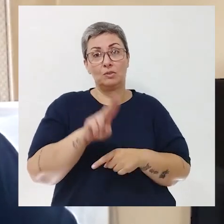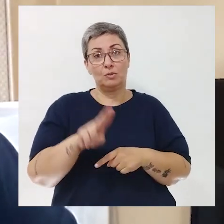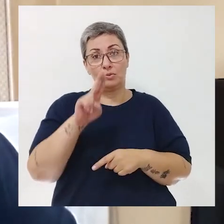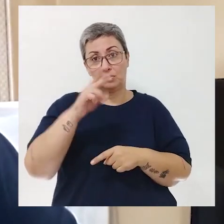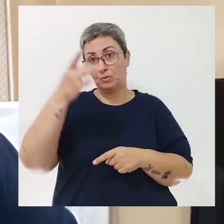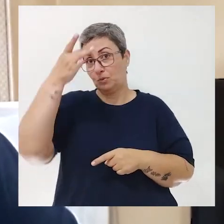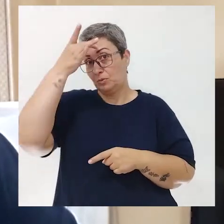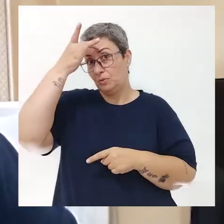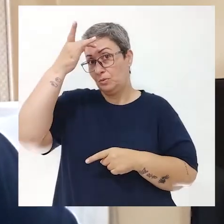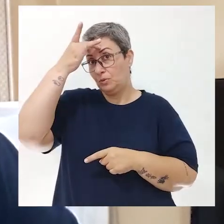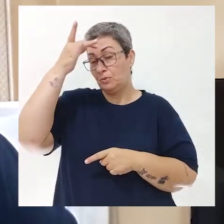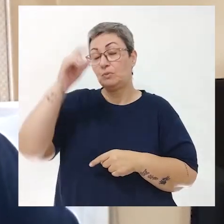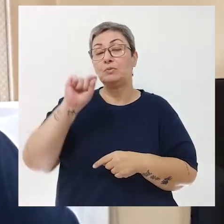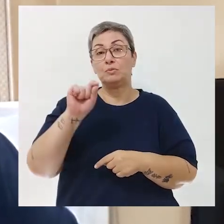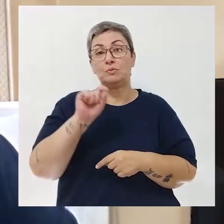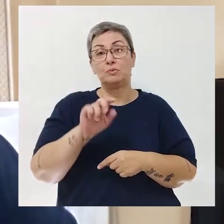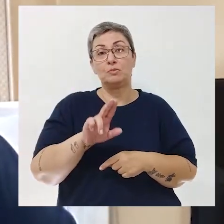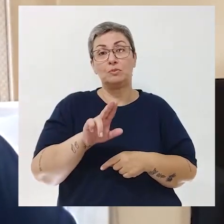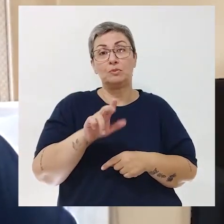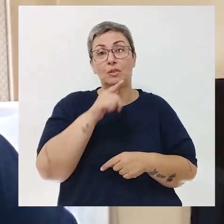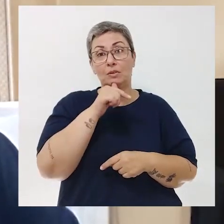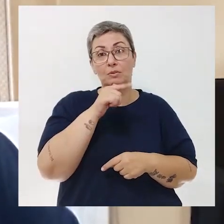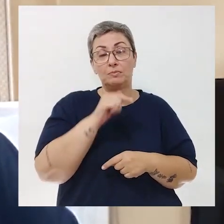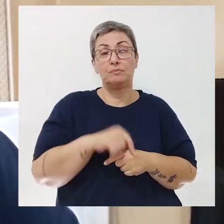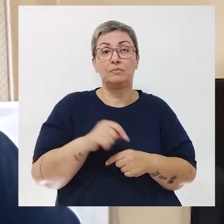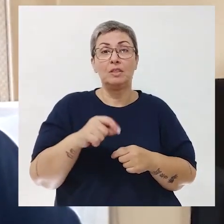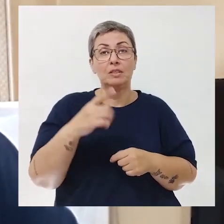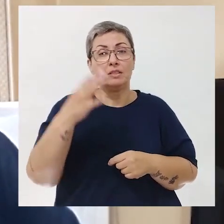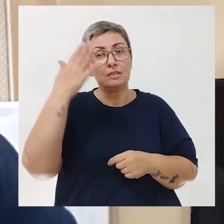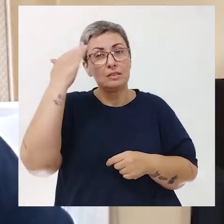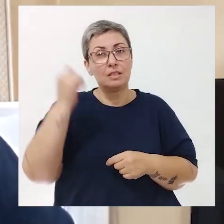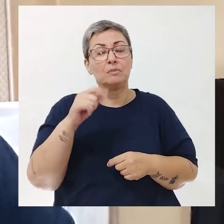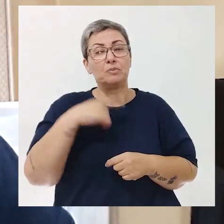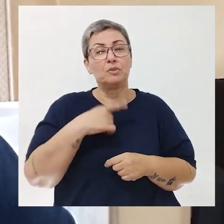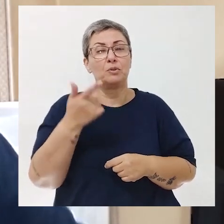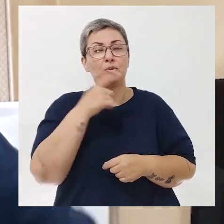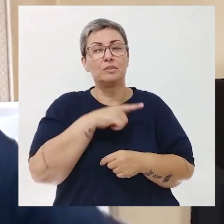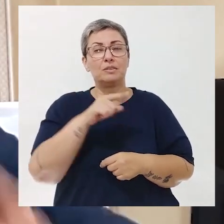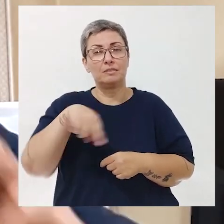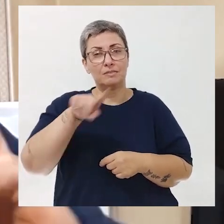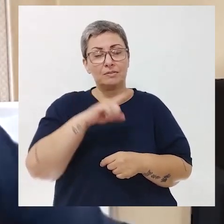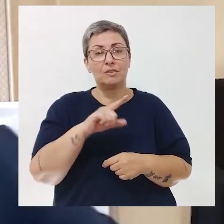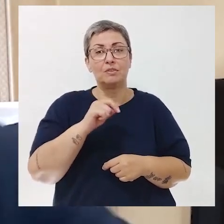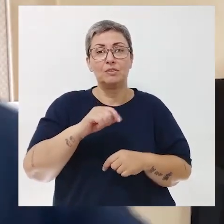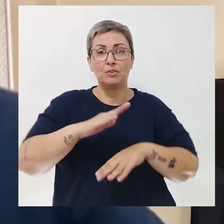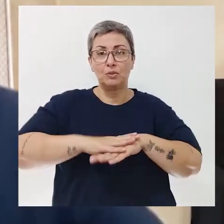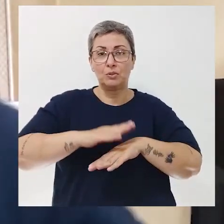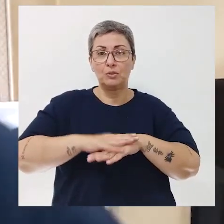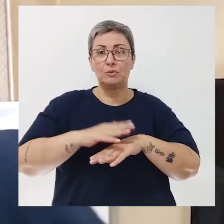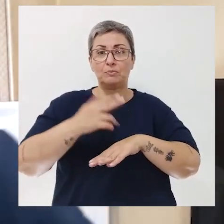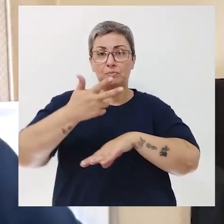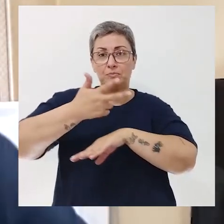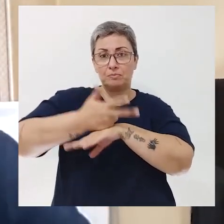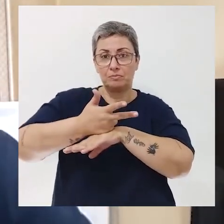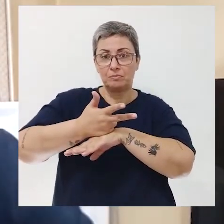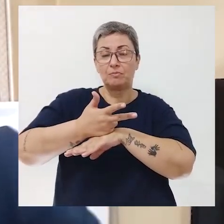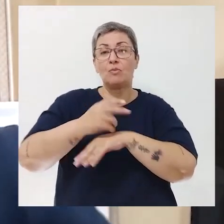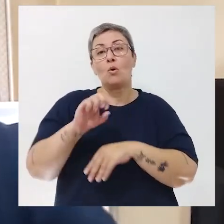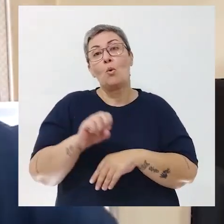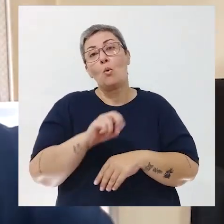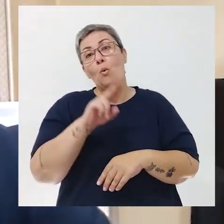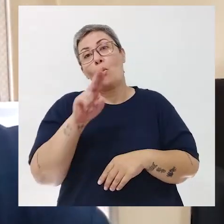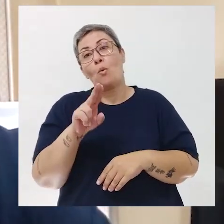uso consciente desse recurso. Eu tenho certeza que você consegue. Faz esse vídeo